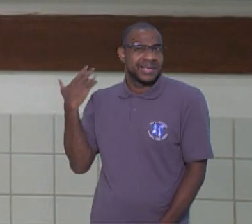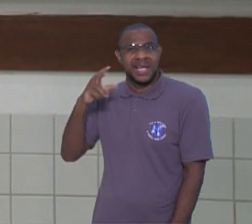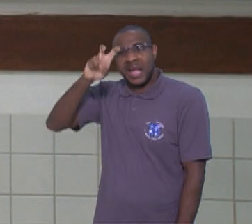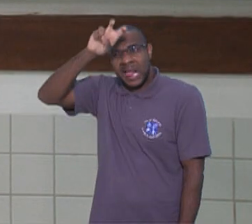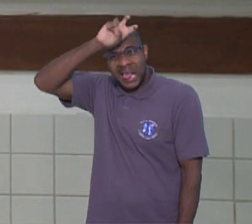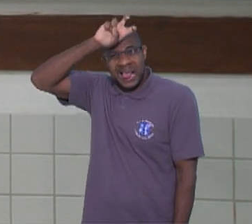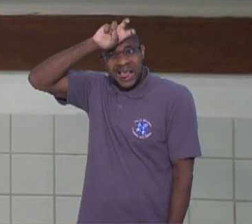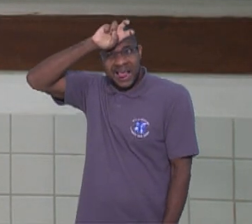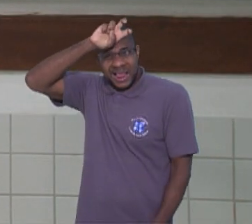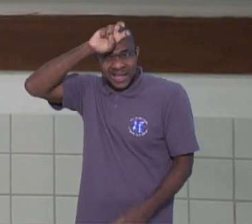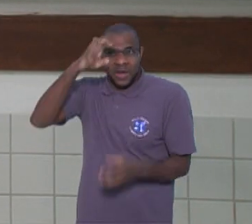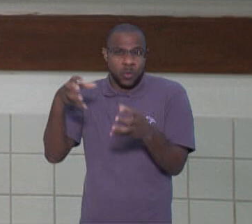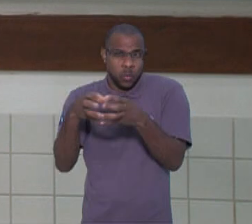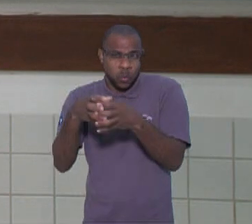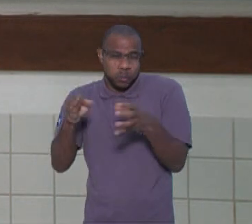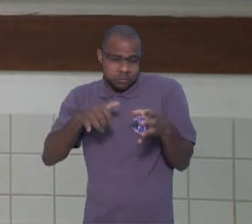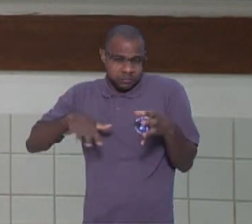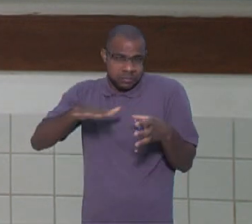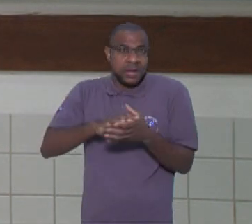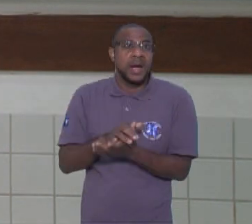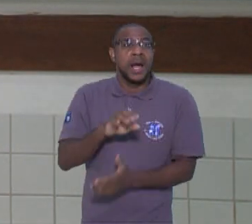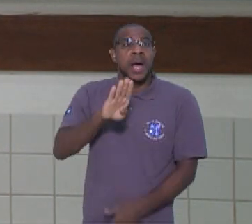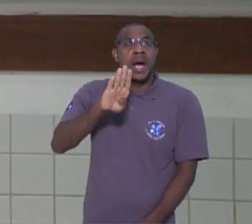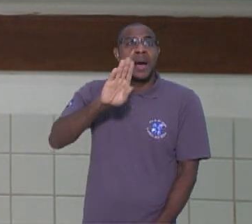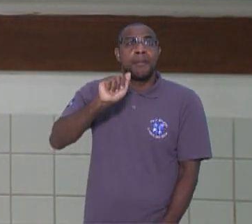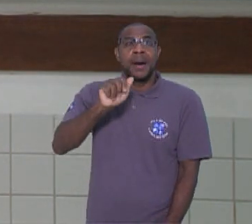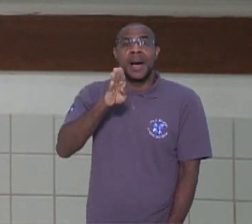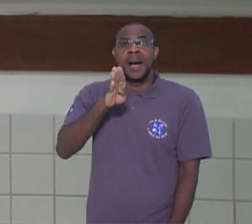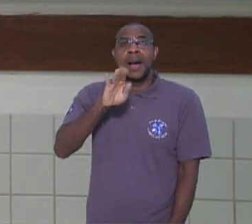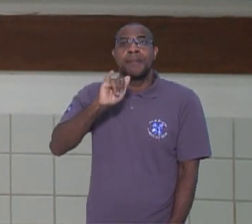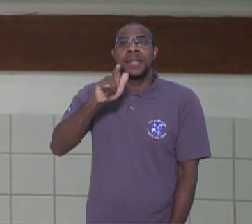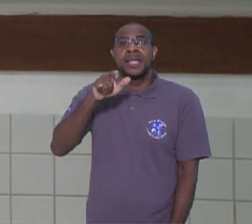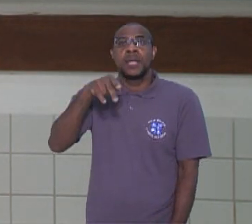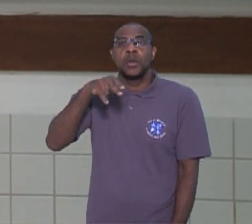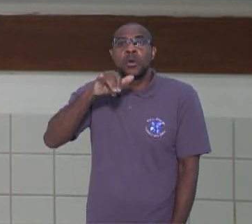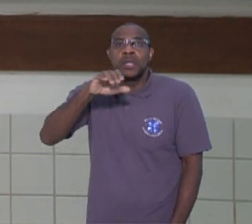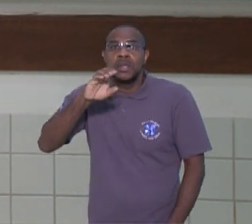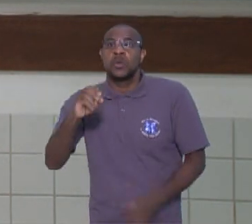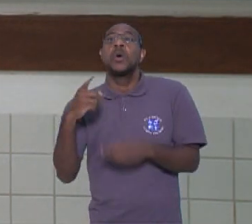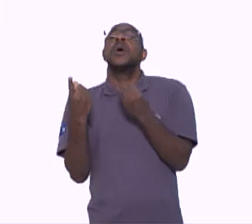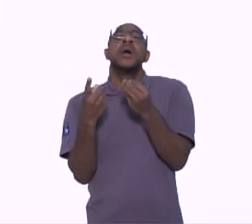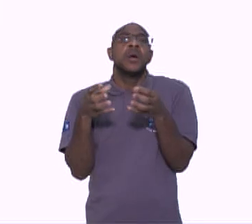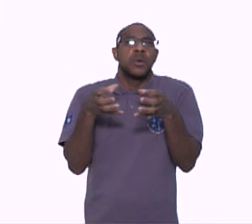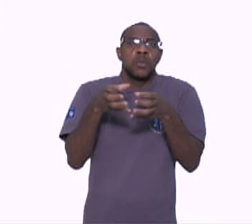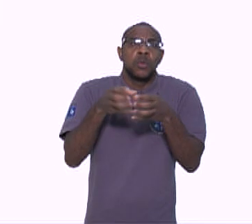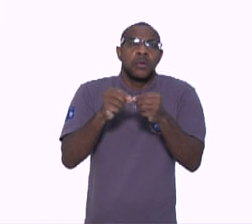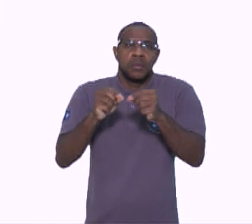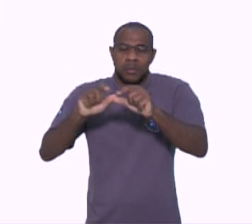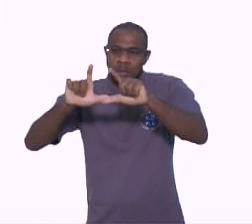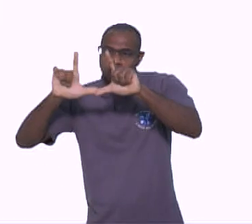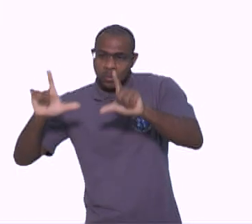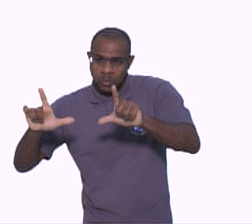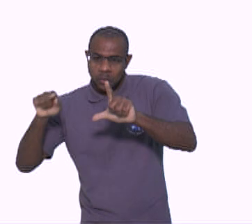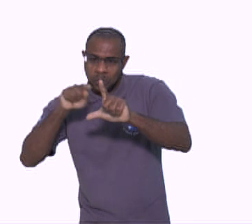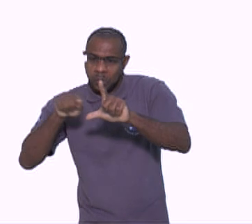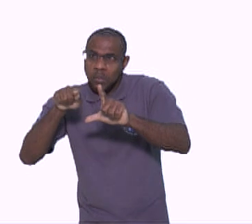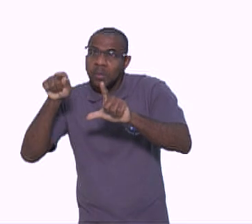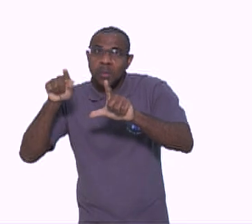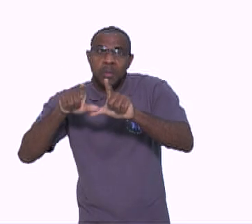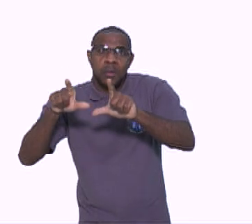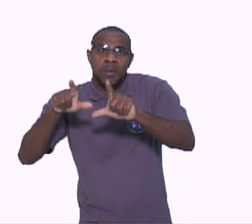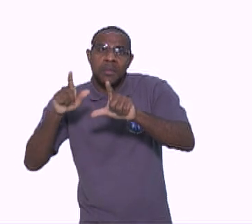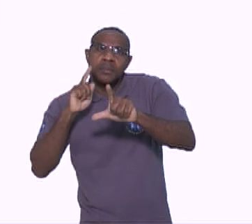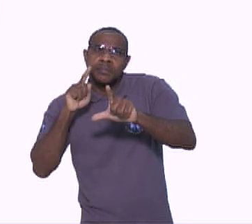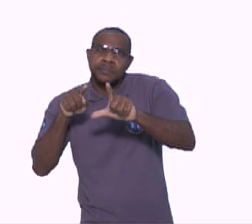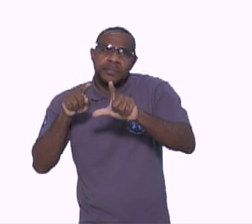tá? Eles até criaram essa tabuleta aqui, certo? Que, na verdade, é como fosse